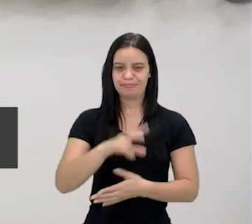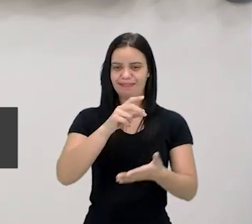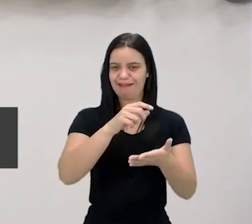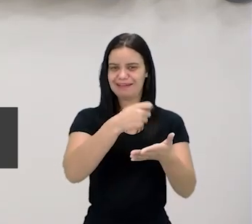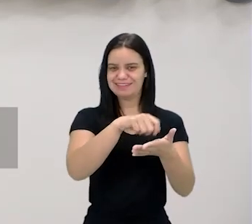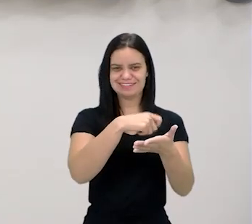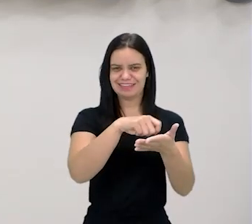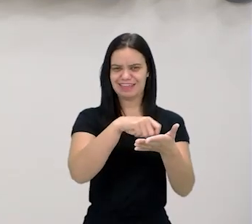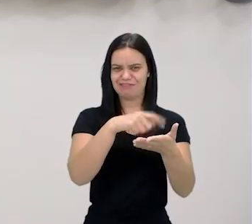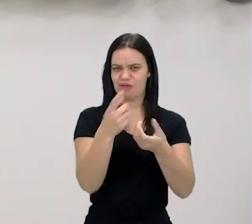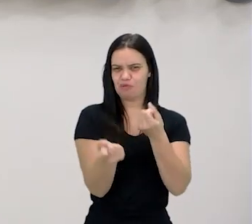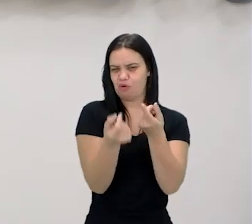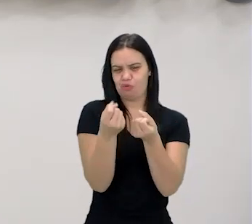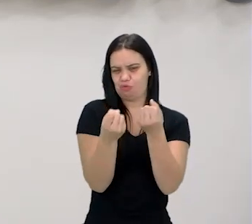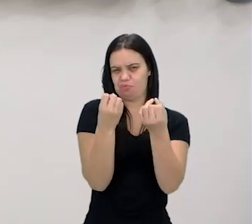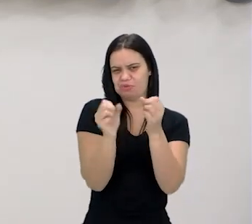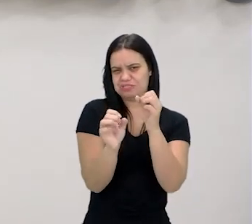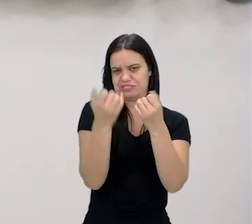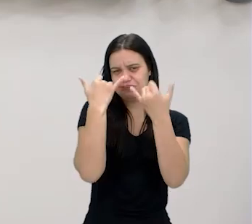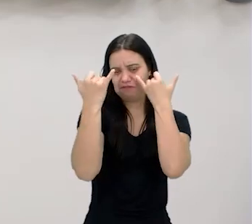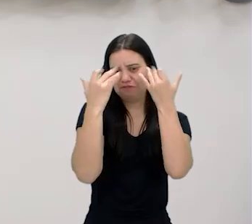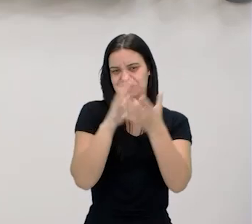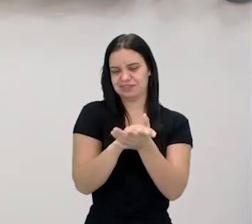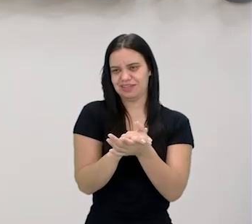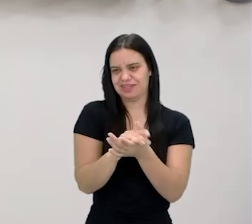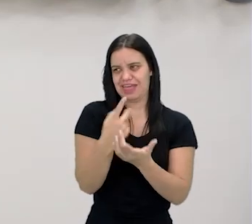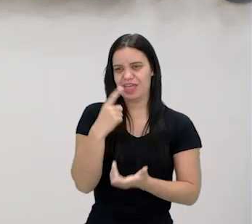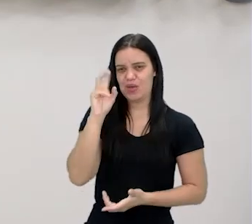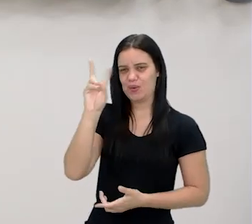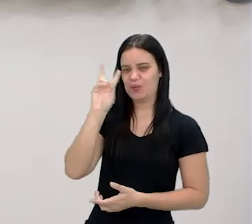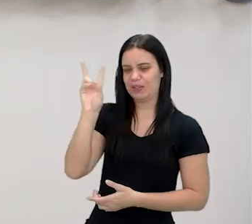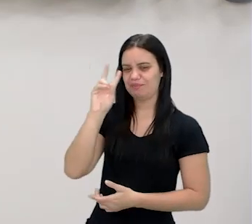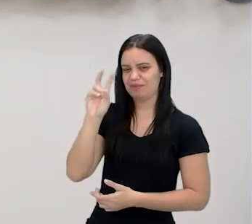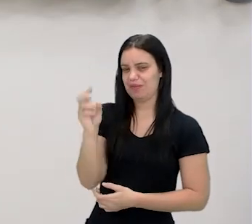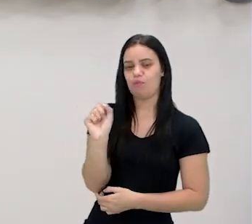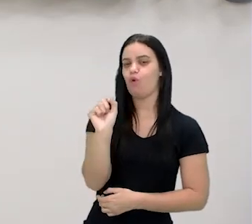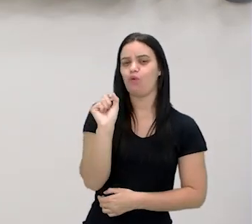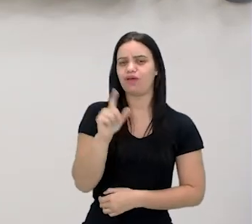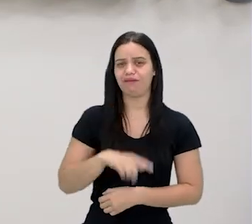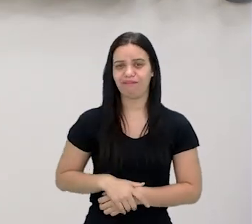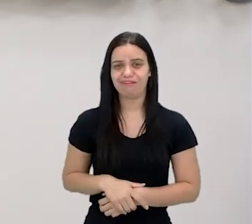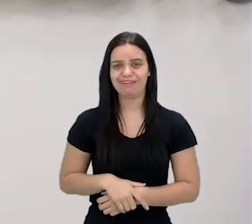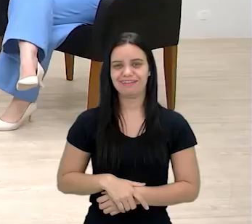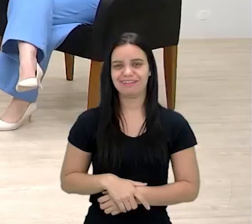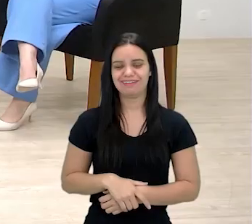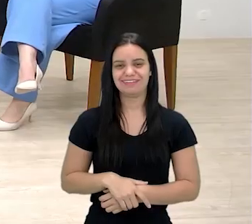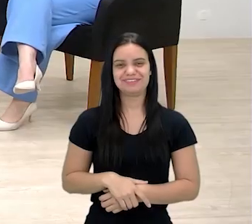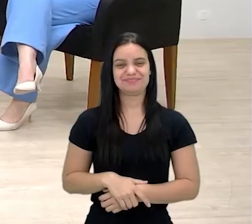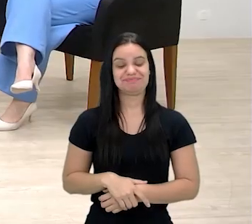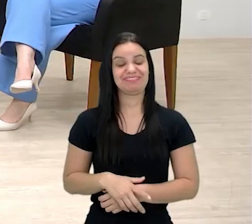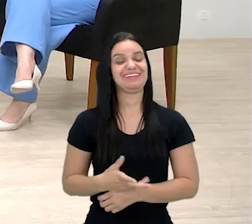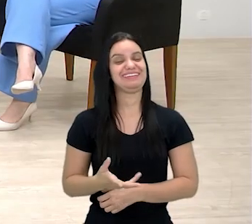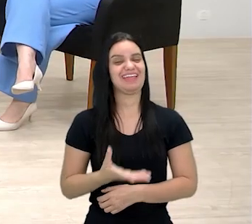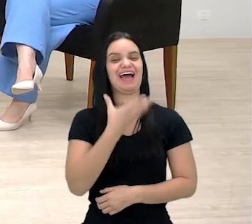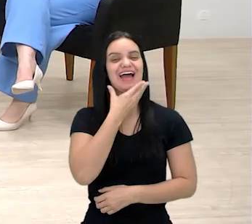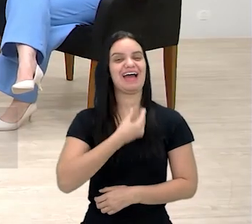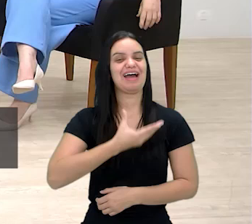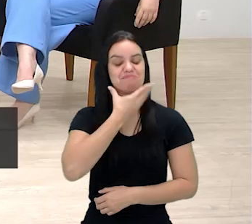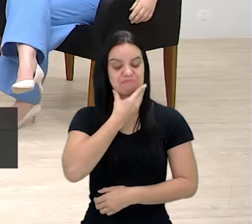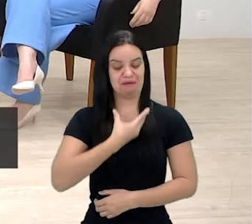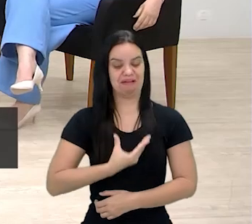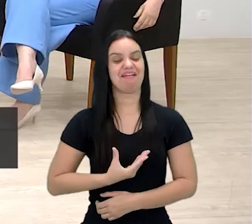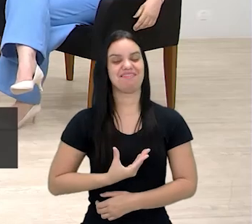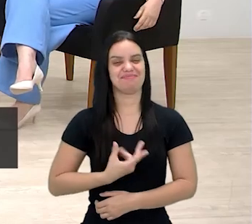coisa do José de Alencar, eu falei, ele te deixou alguma herança? Ele falou, me deixou a herança. Qual que foi a herança que ele te deixou, Bessani? A barba, né? A barba. Pelo menos